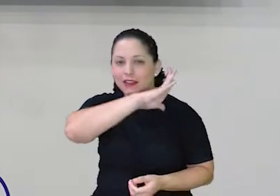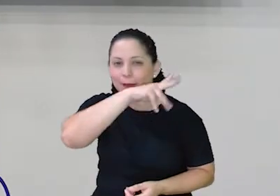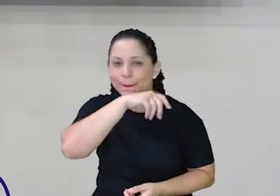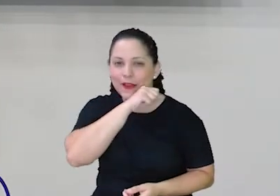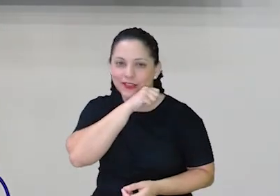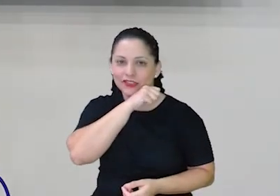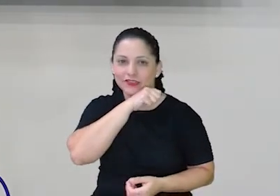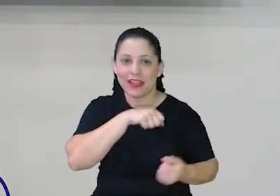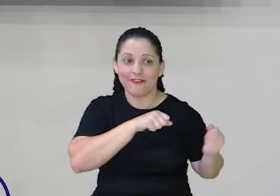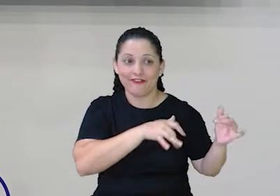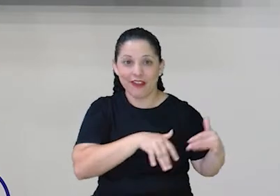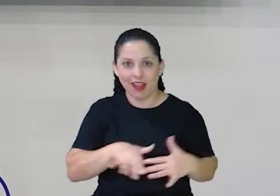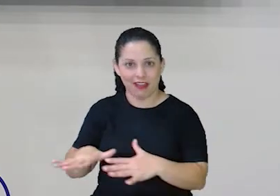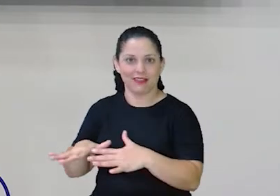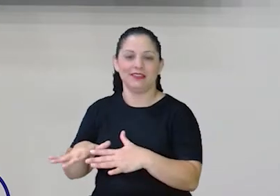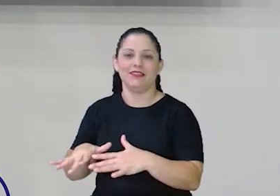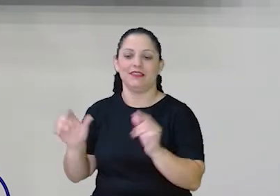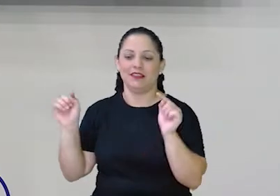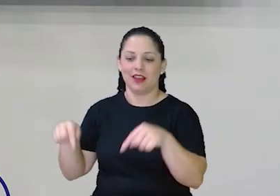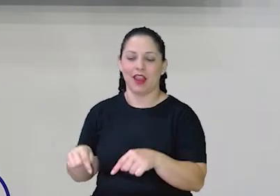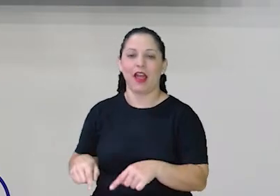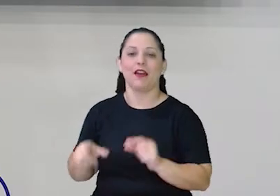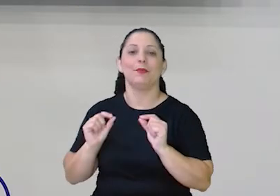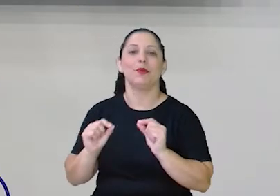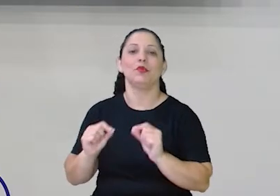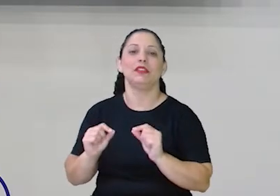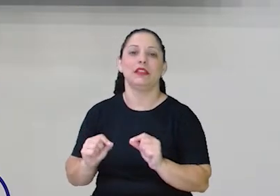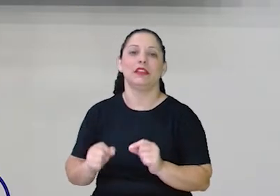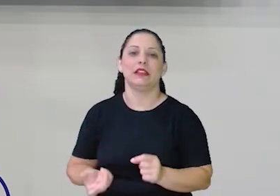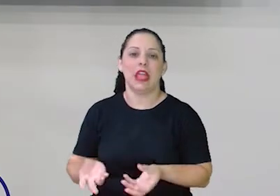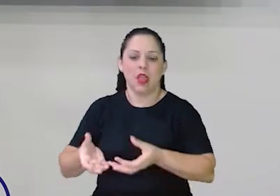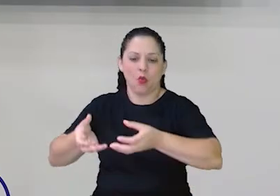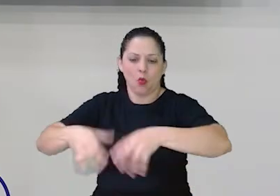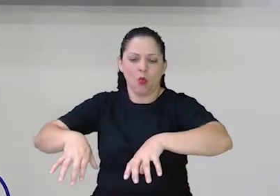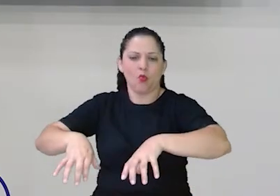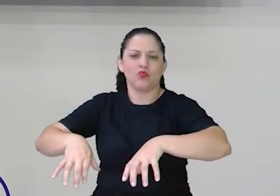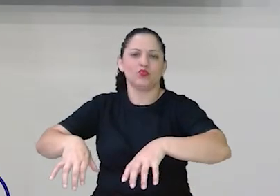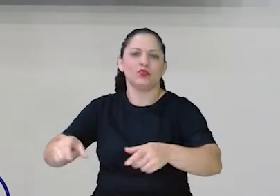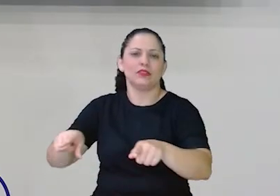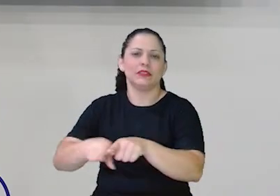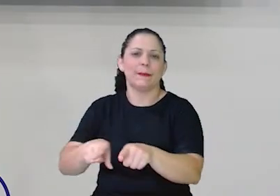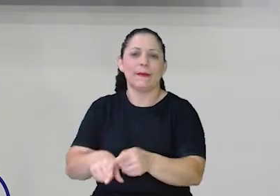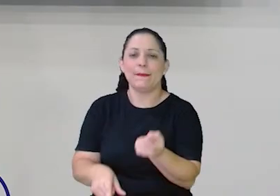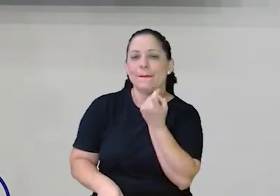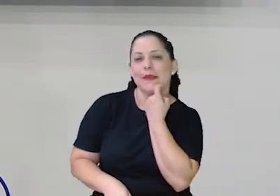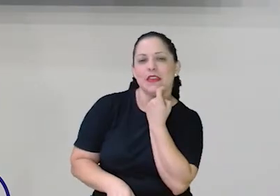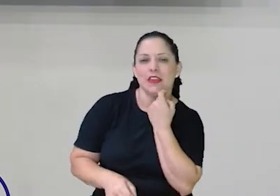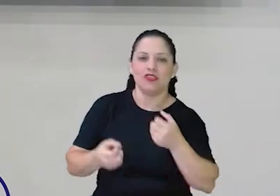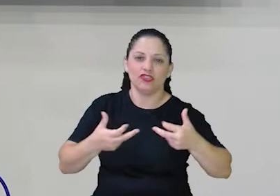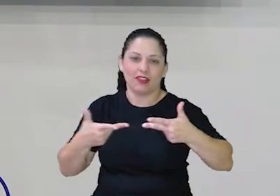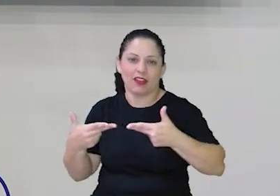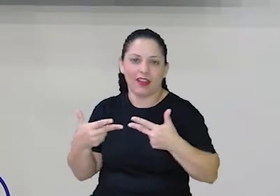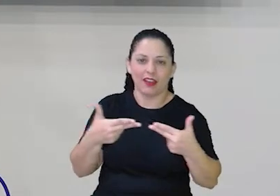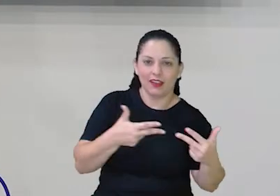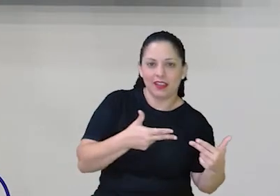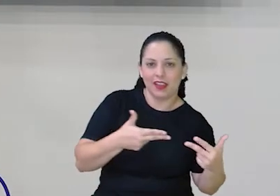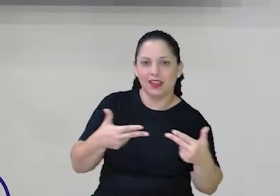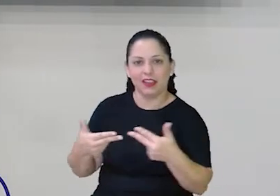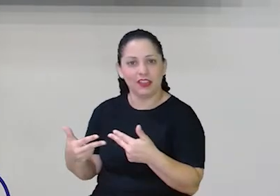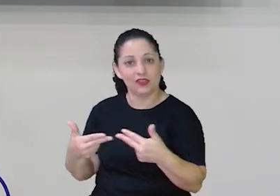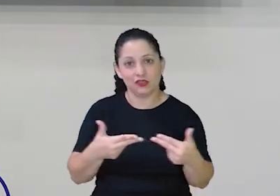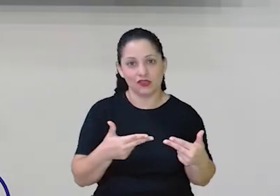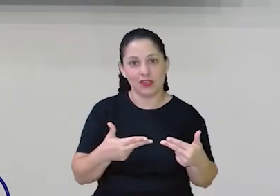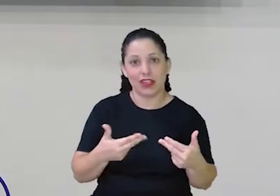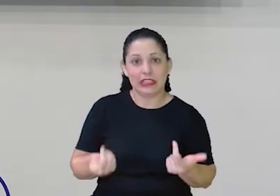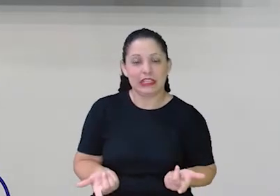para essas áreas de manguezal para se reproduzirem, terem seus bebezinhos. E eles ficam lá até crescerem e poderem ir voltar